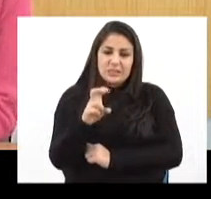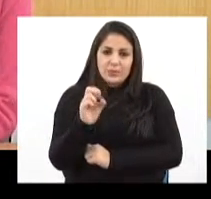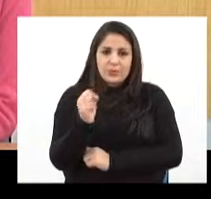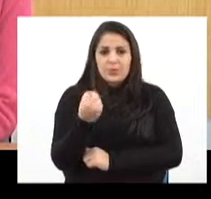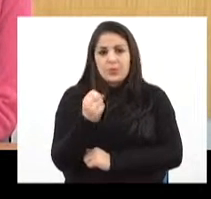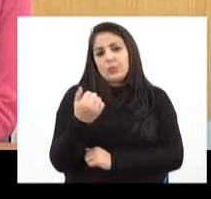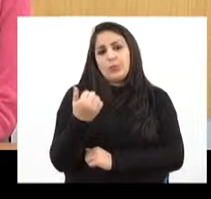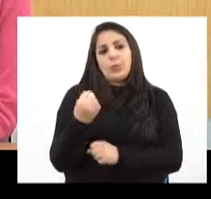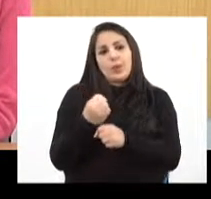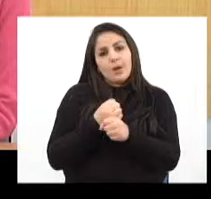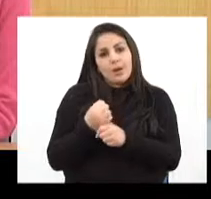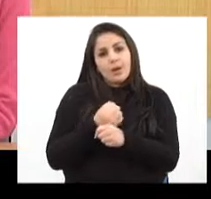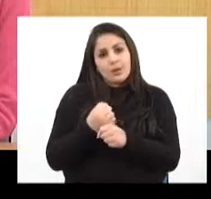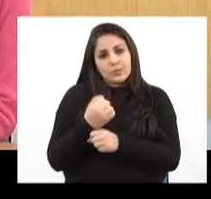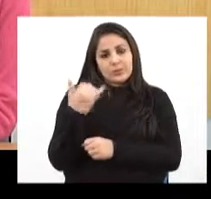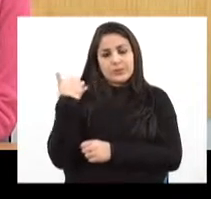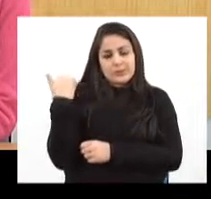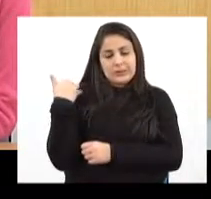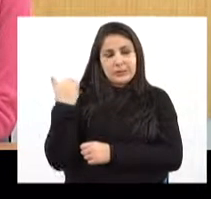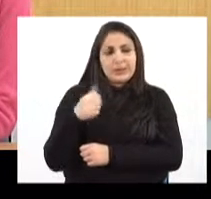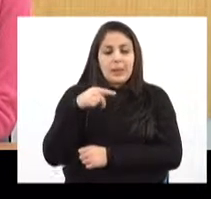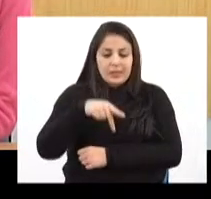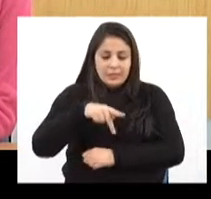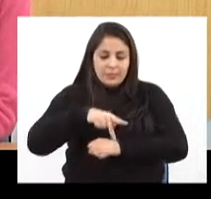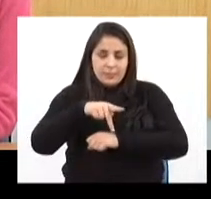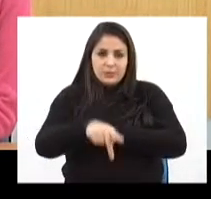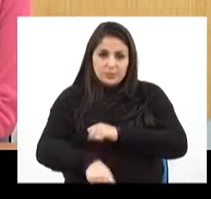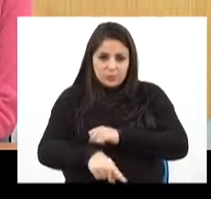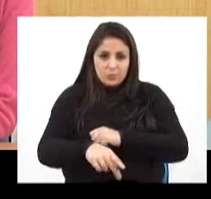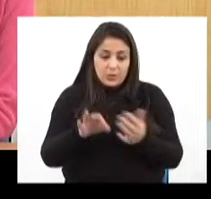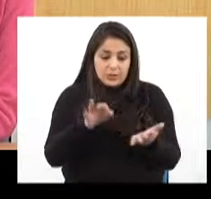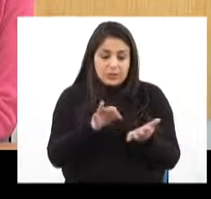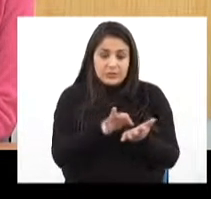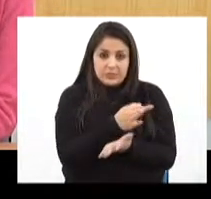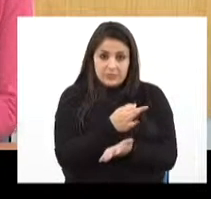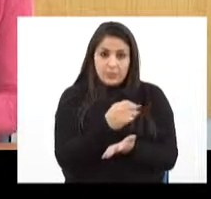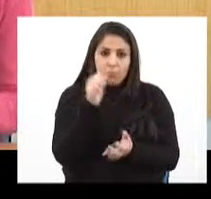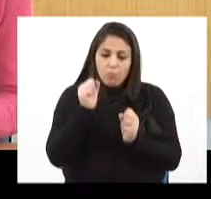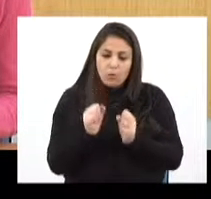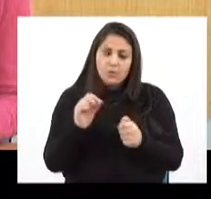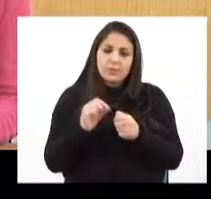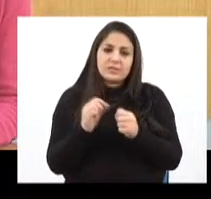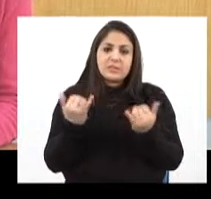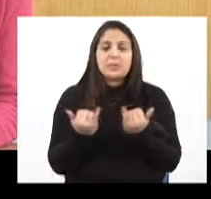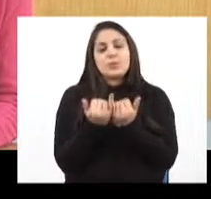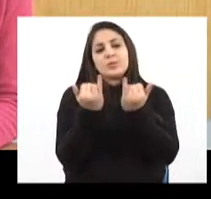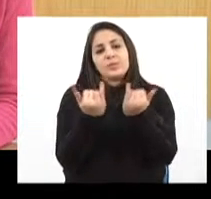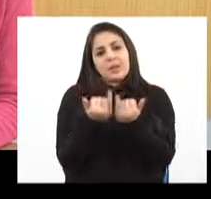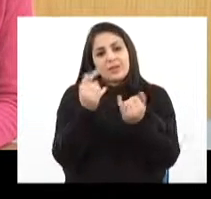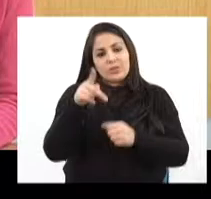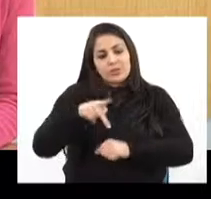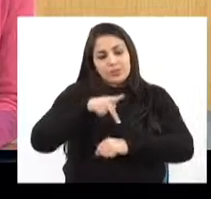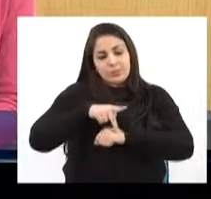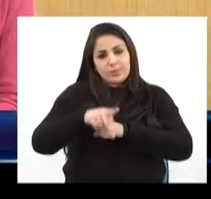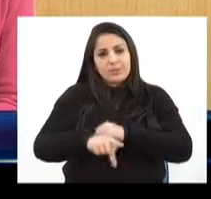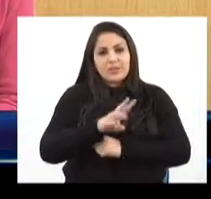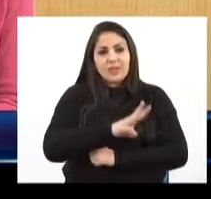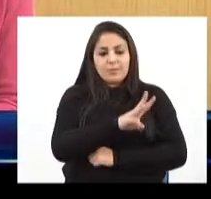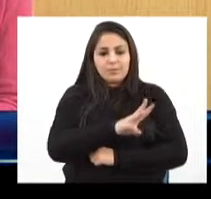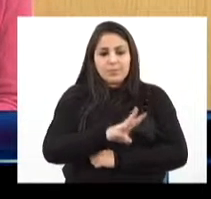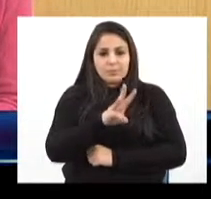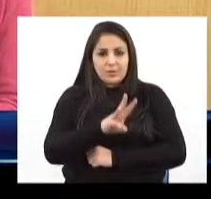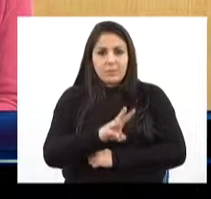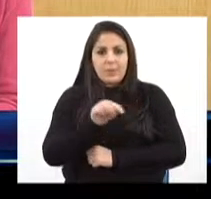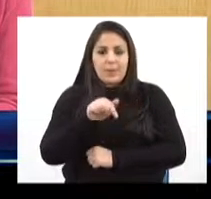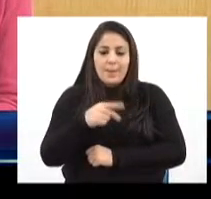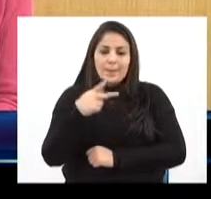dos 158 anos de Passo Fundo. O cadastro pode ser feito pelo site da Prefeitura. O endereço é